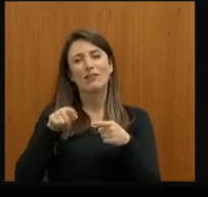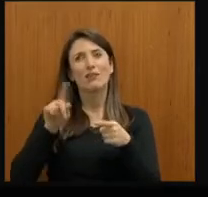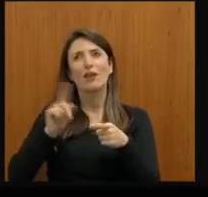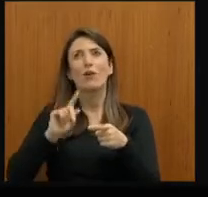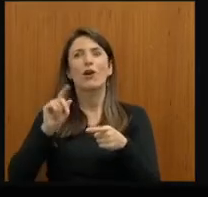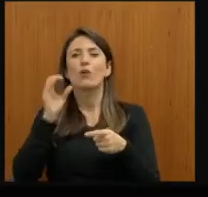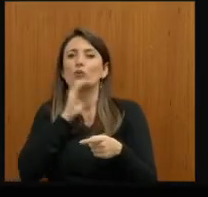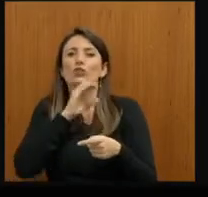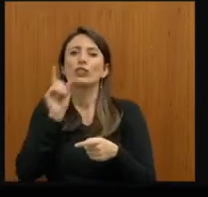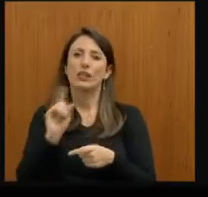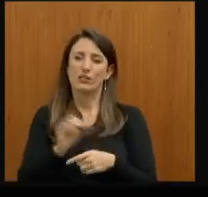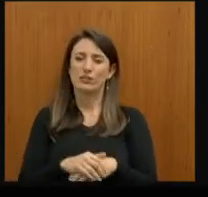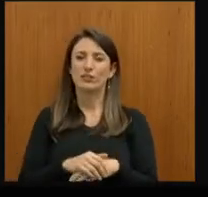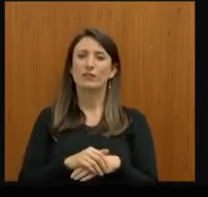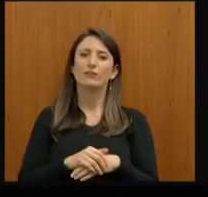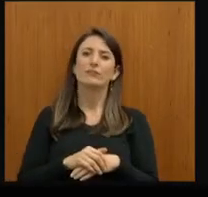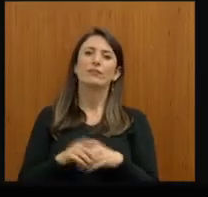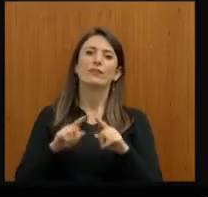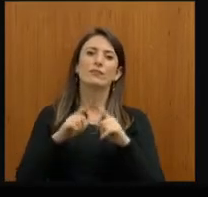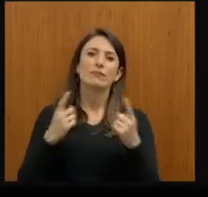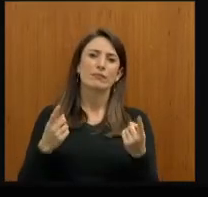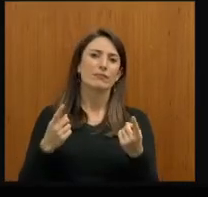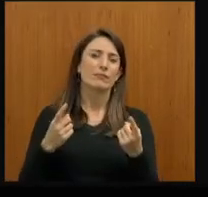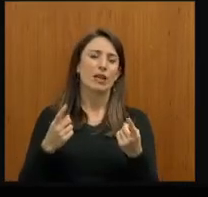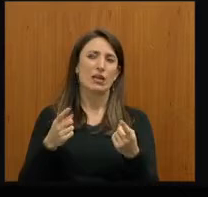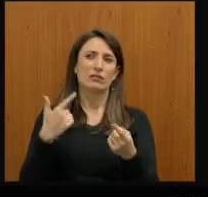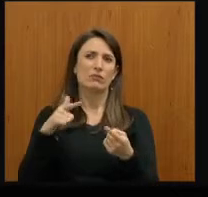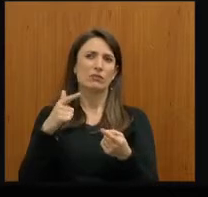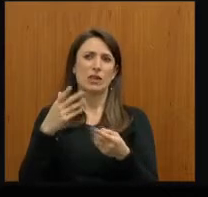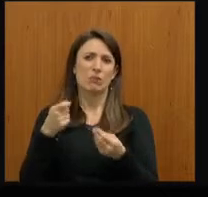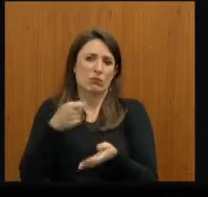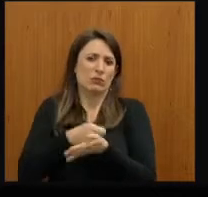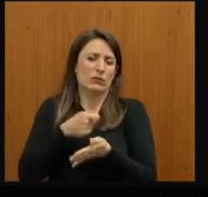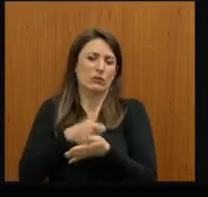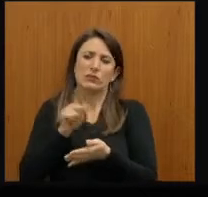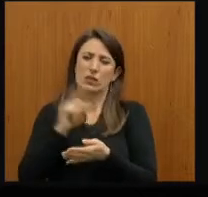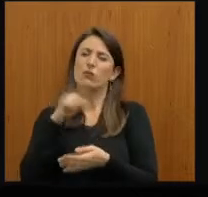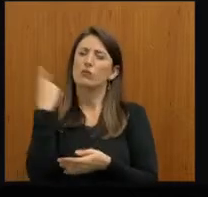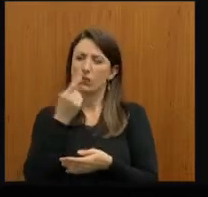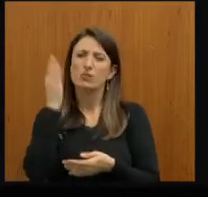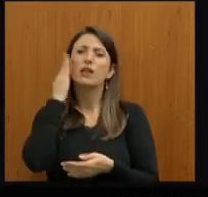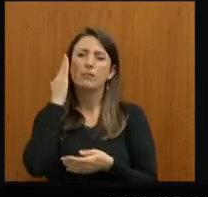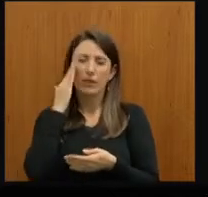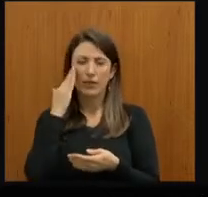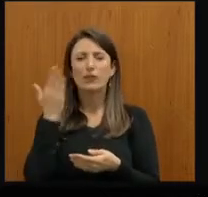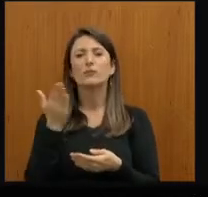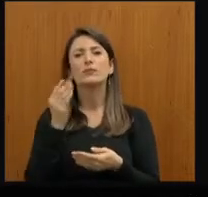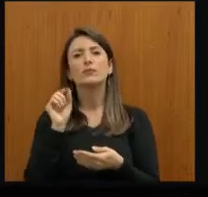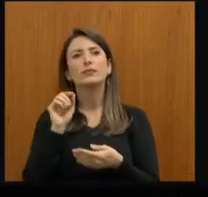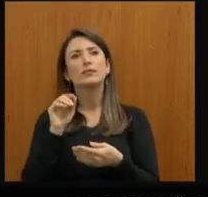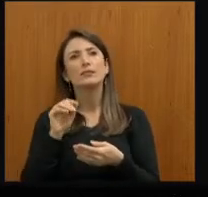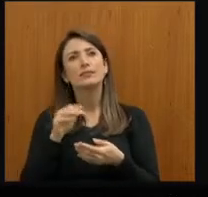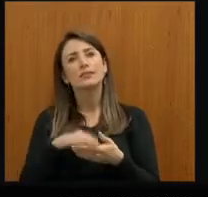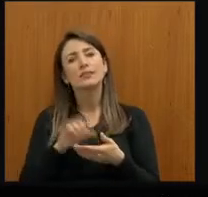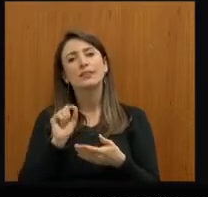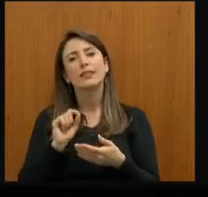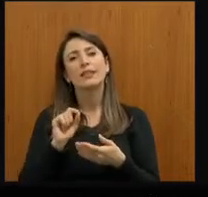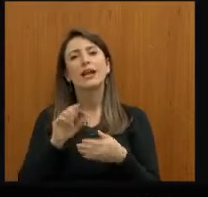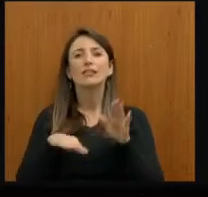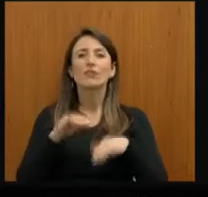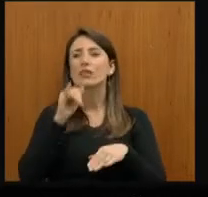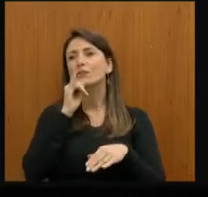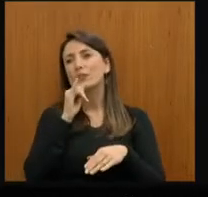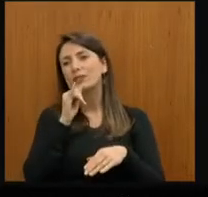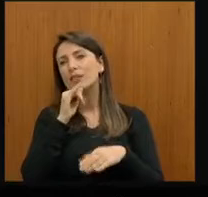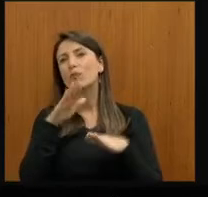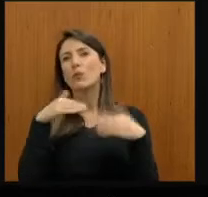mais claro sem parâmetros rigorosos né não sabemos as vezes que uma mulher é no divórcio